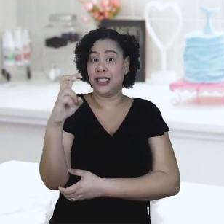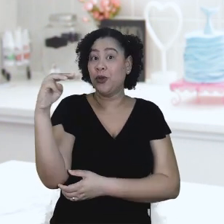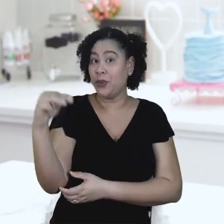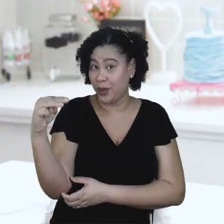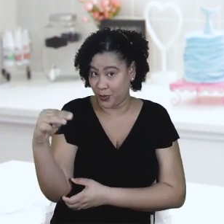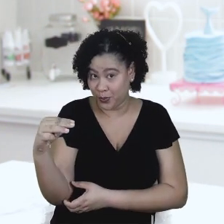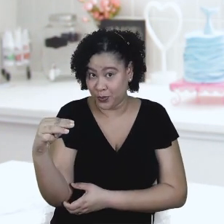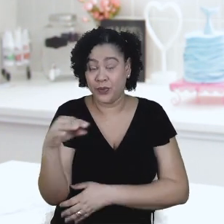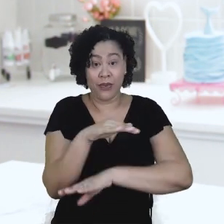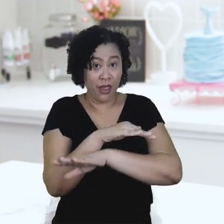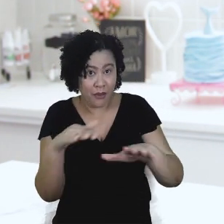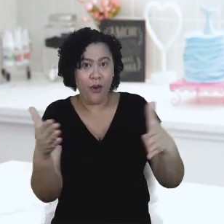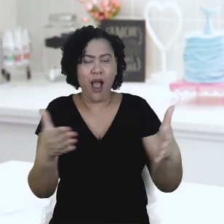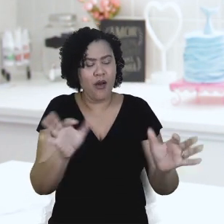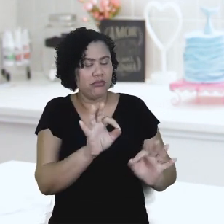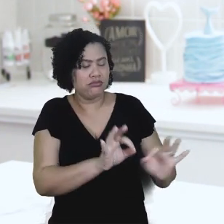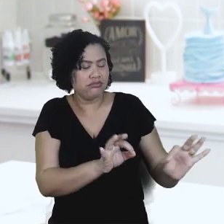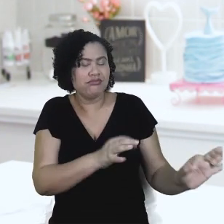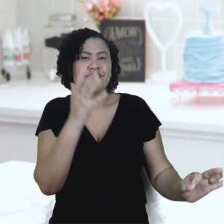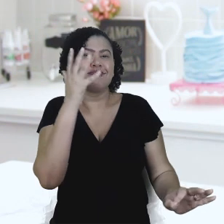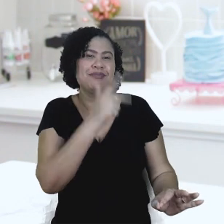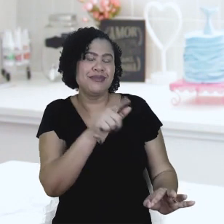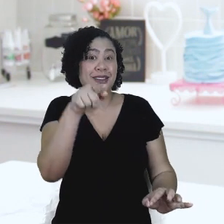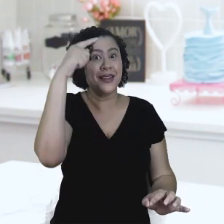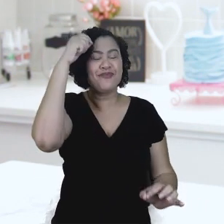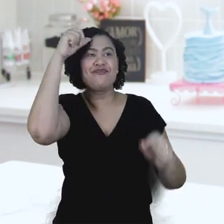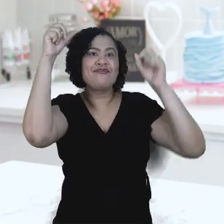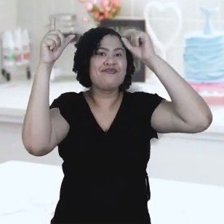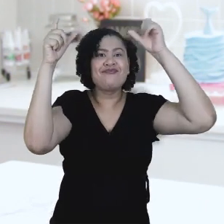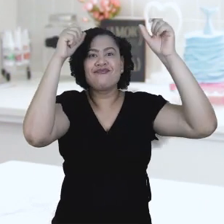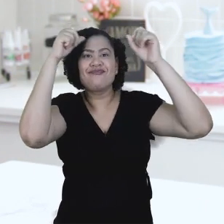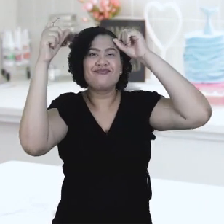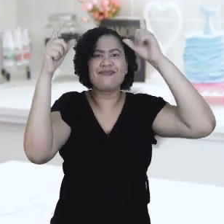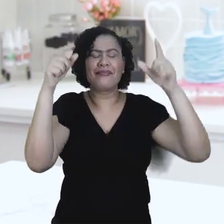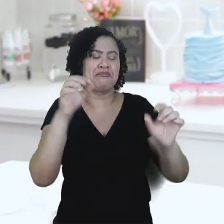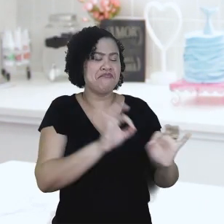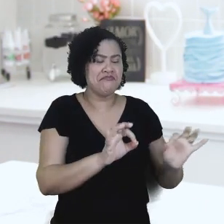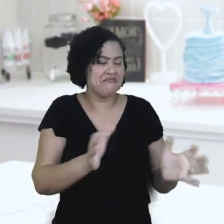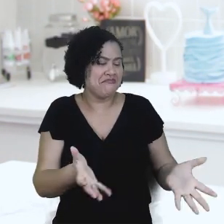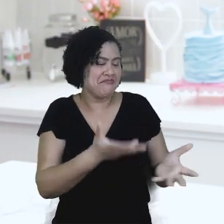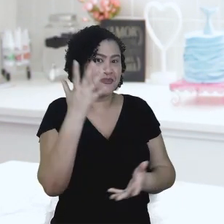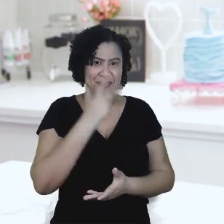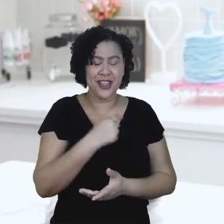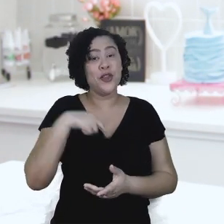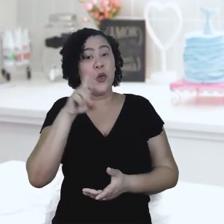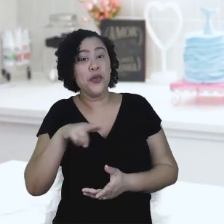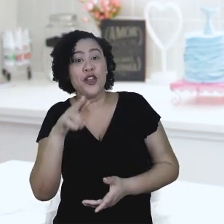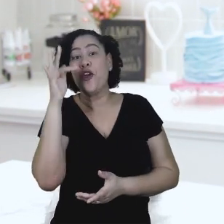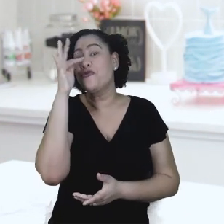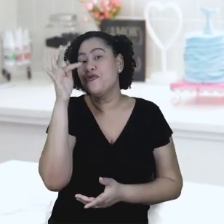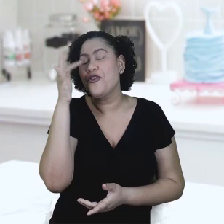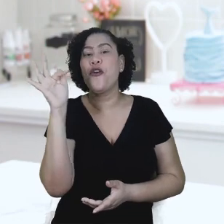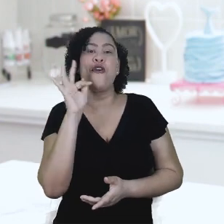decorar. Usem a criatividade para decorar como vocês quiserem. Aqui eu utilizei flores naturais, frutas